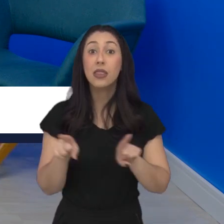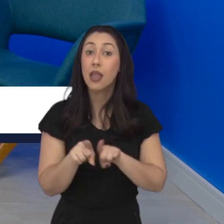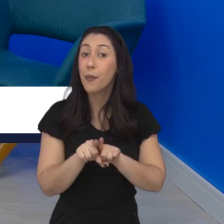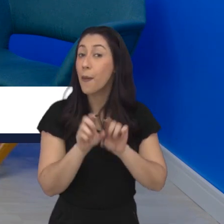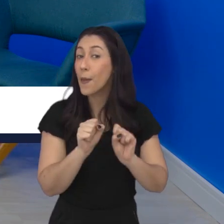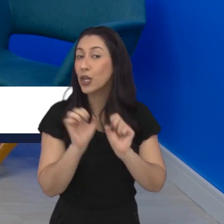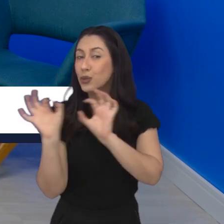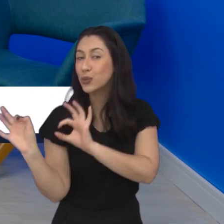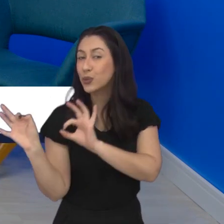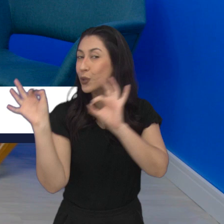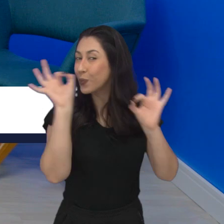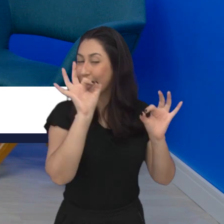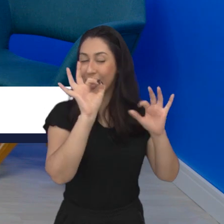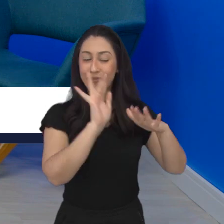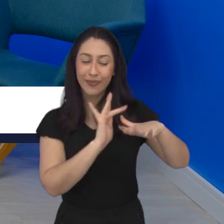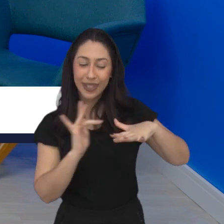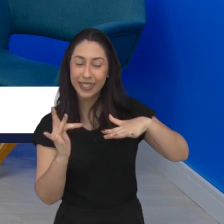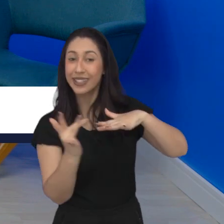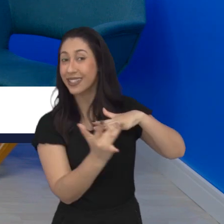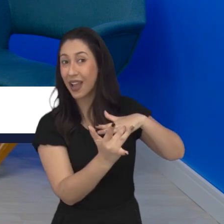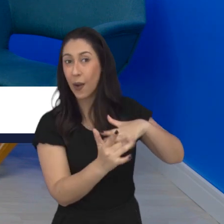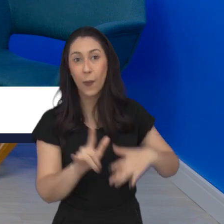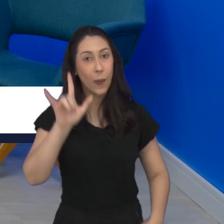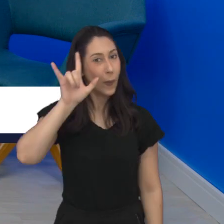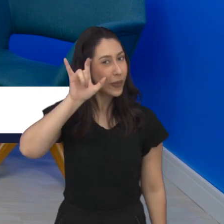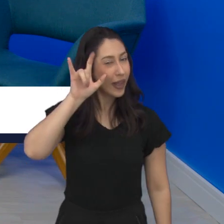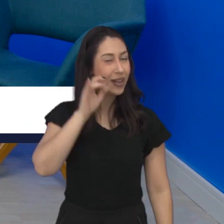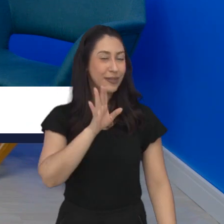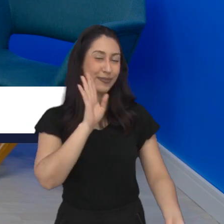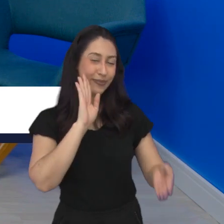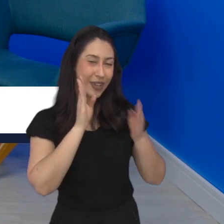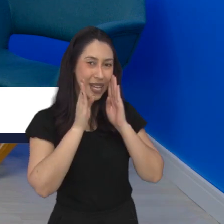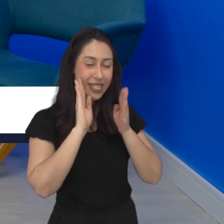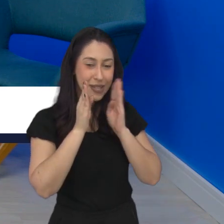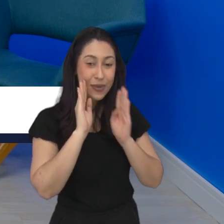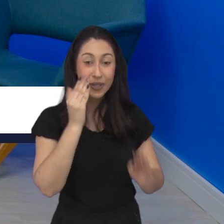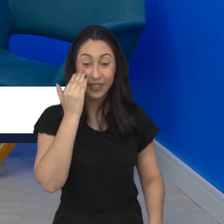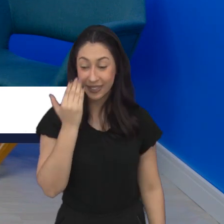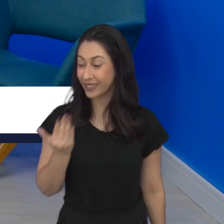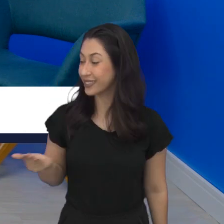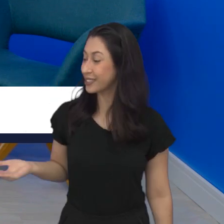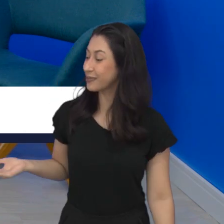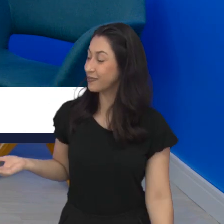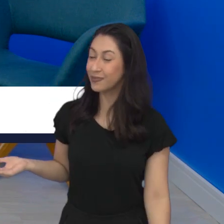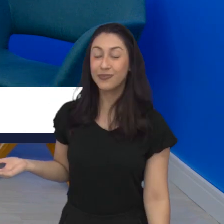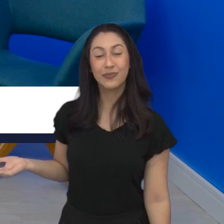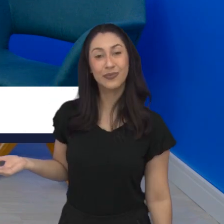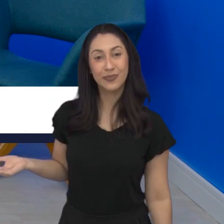youtube.com/tvcâmara-sjc. Você também pode acompanhar a gente pelas redes sociais, tanto Instagram quanto Facebook. Lá é o